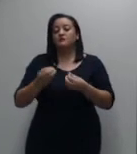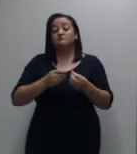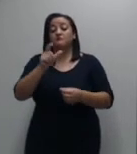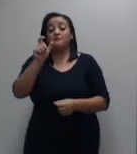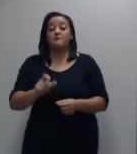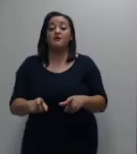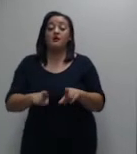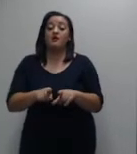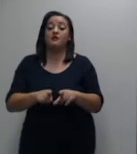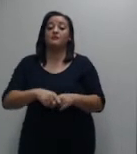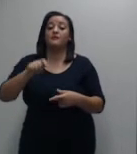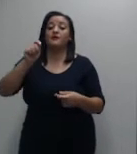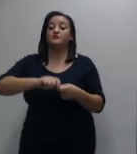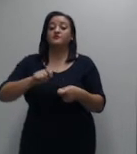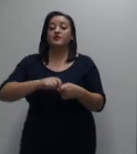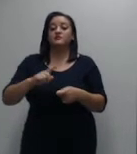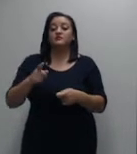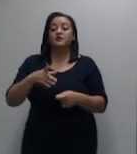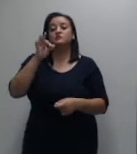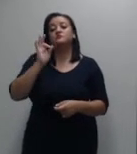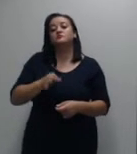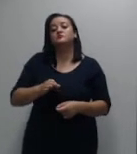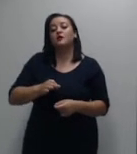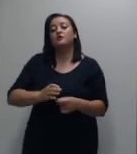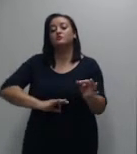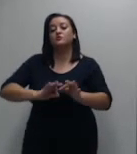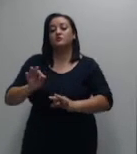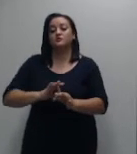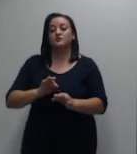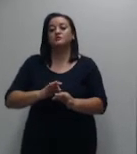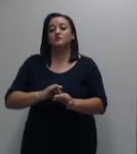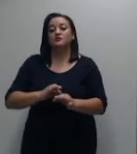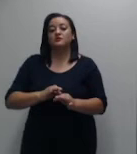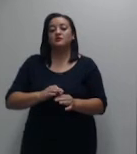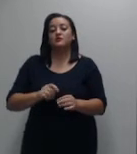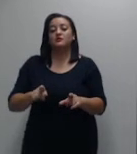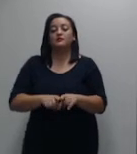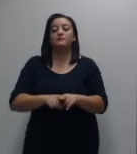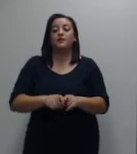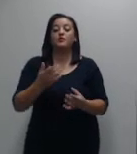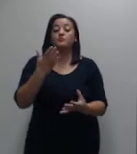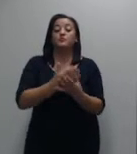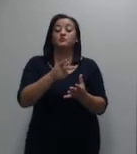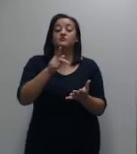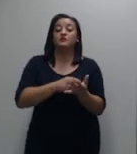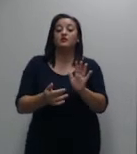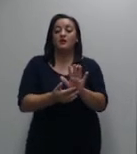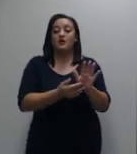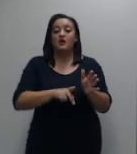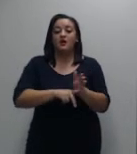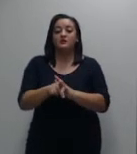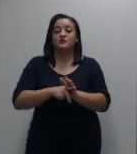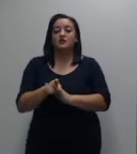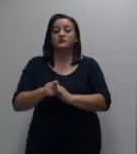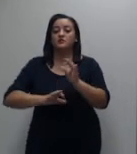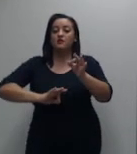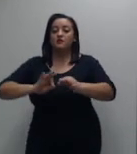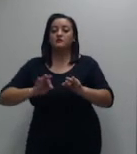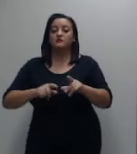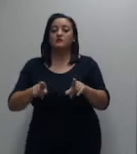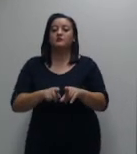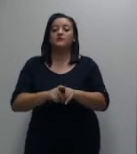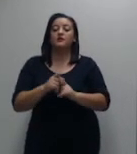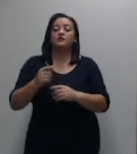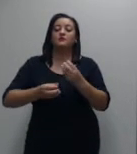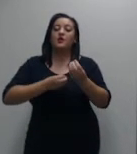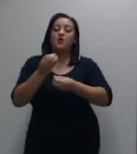embargante não realizou o devido cotejo analítico E no caso concreto repito essa questão formal ela não tem